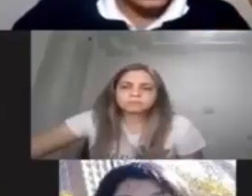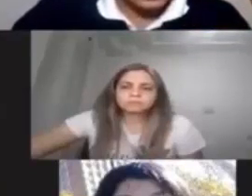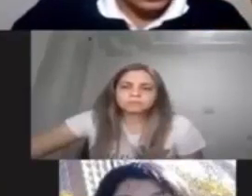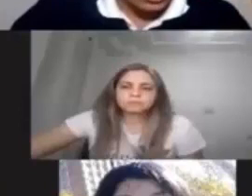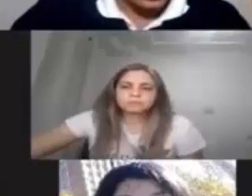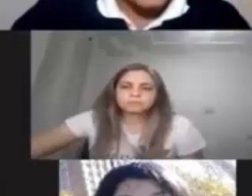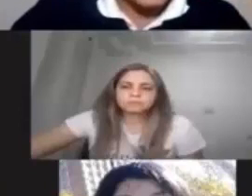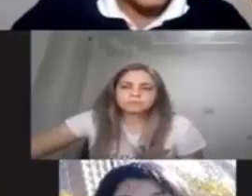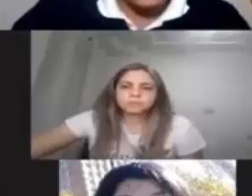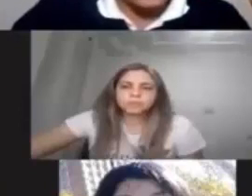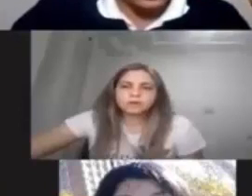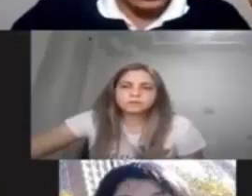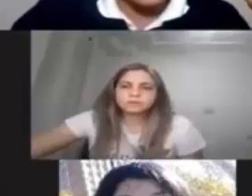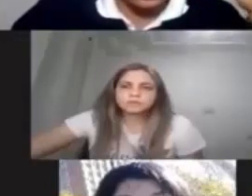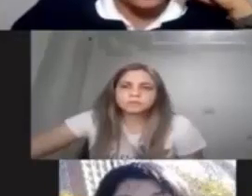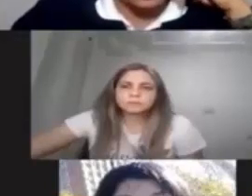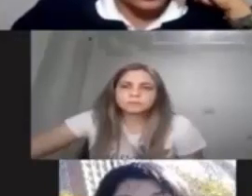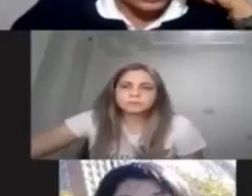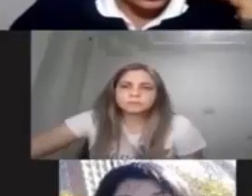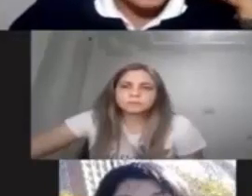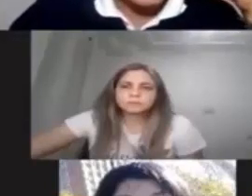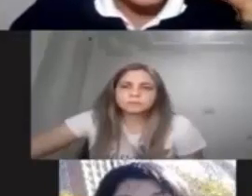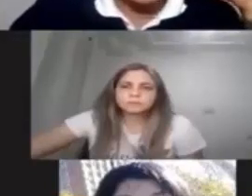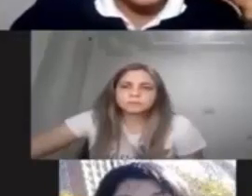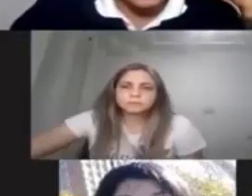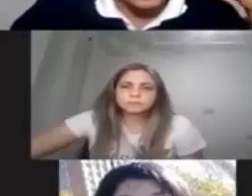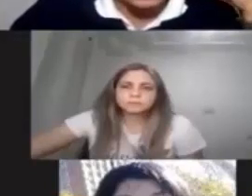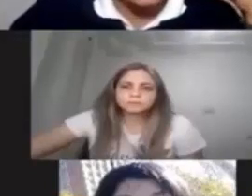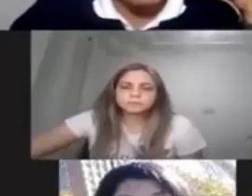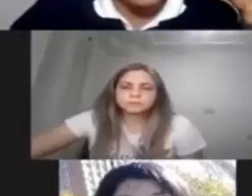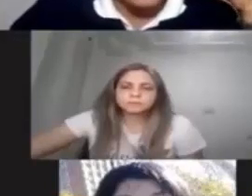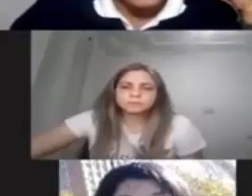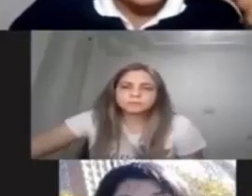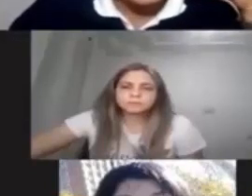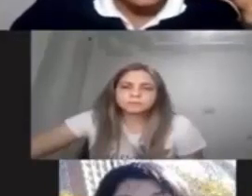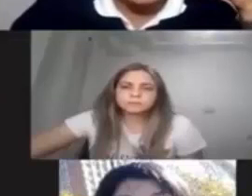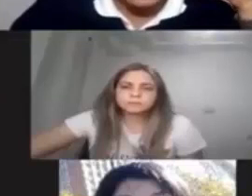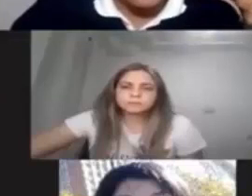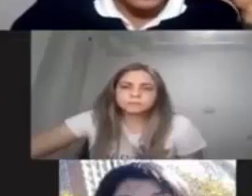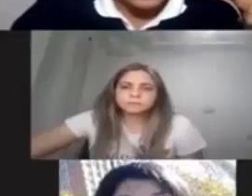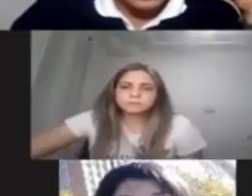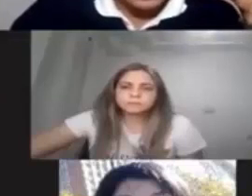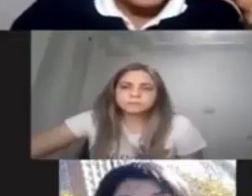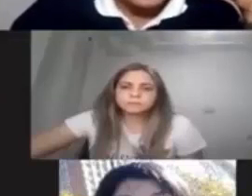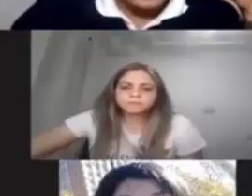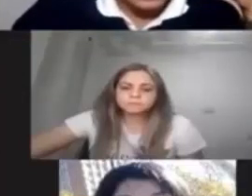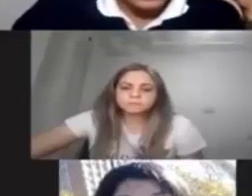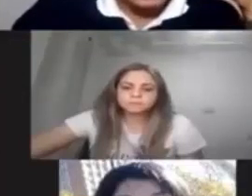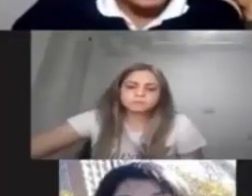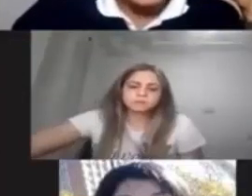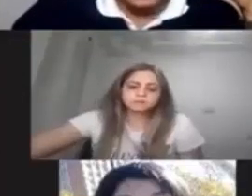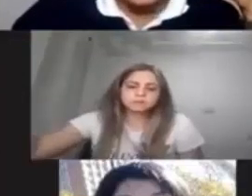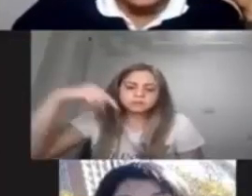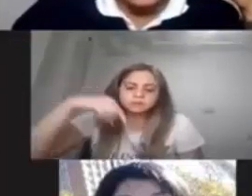Né? Olha o que diz aqui Efésios 4,9. O que significa ele subiu se não também é